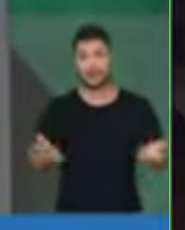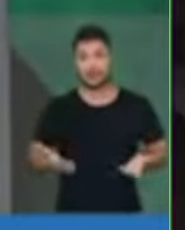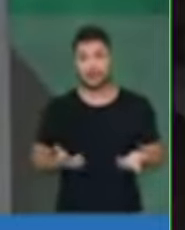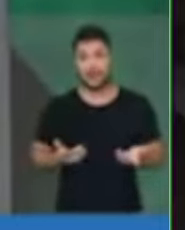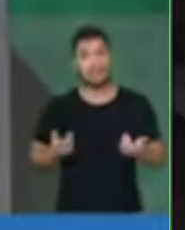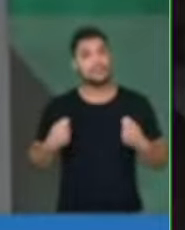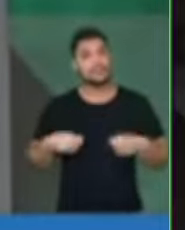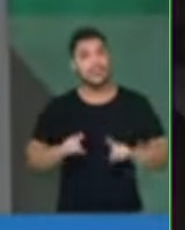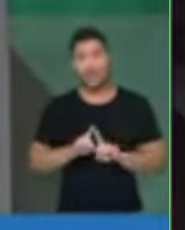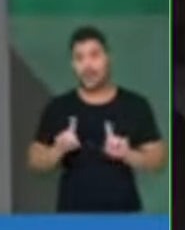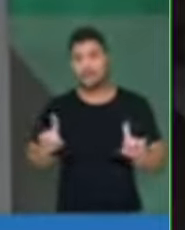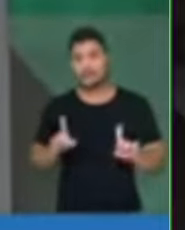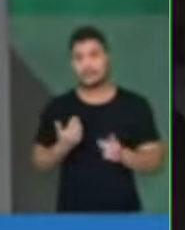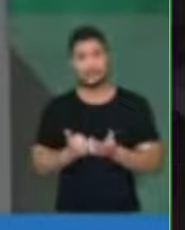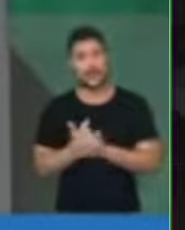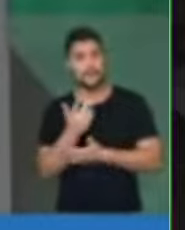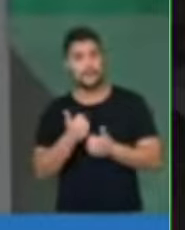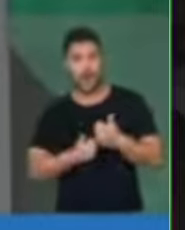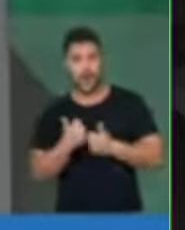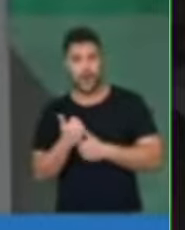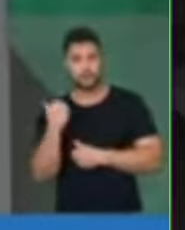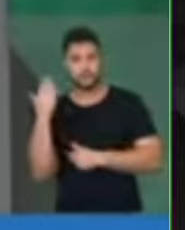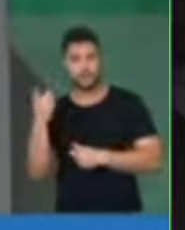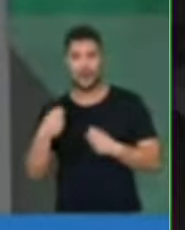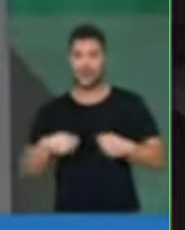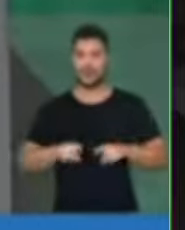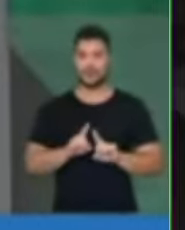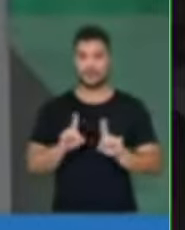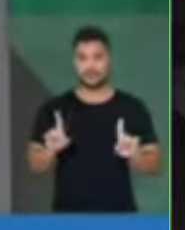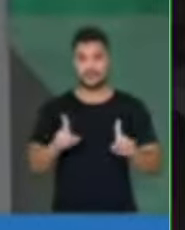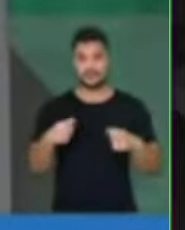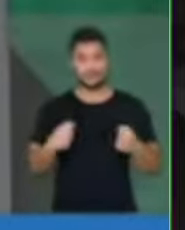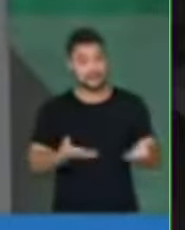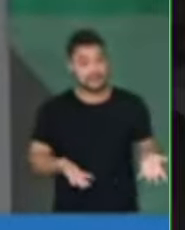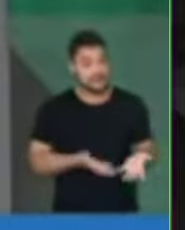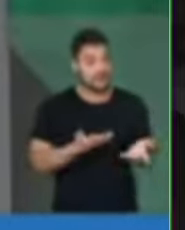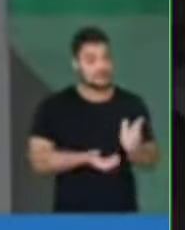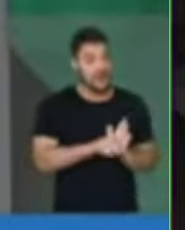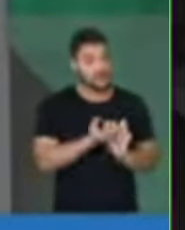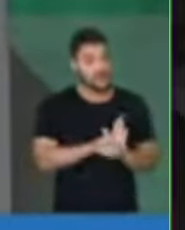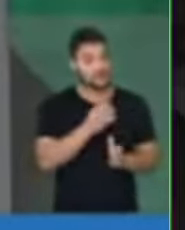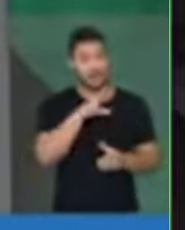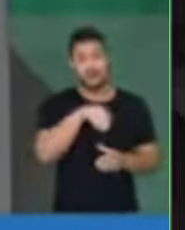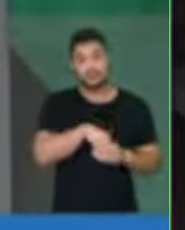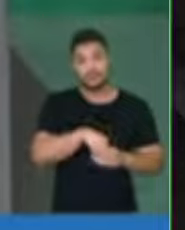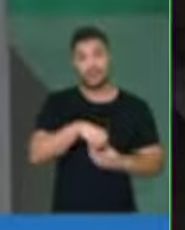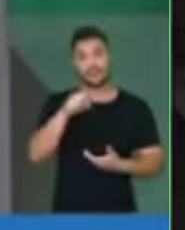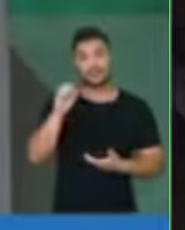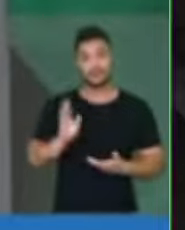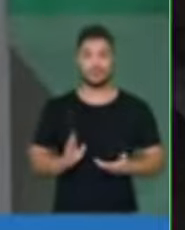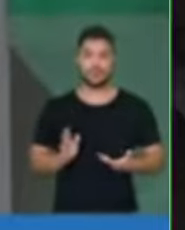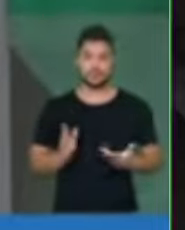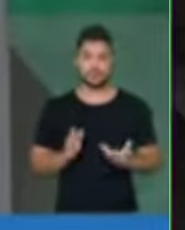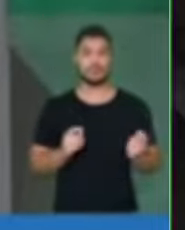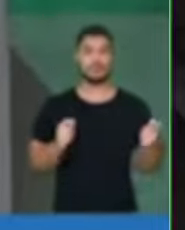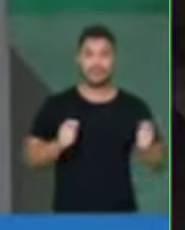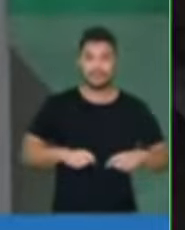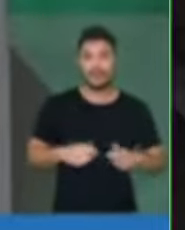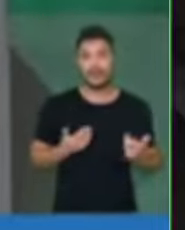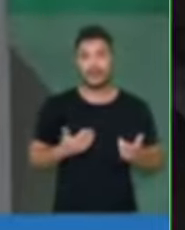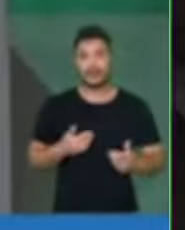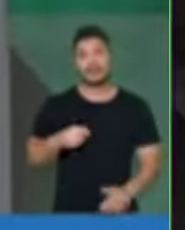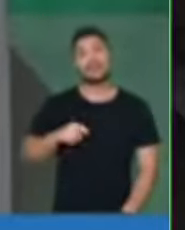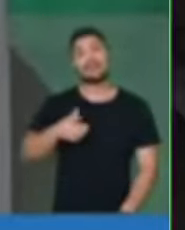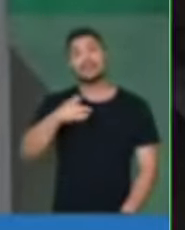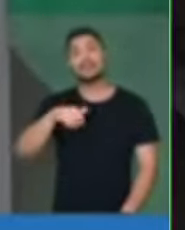não precisa importar arroz. Basta valorizar a produção nacional aqui, é suficiente. E quem falou